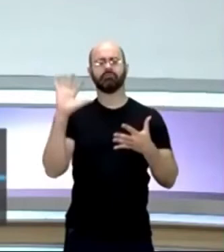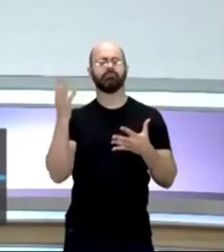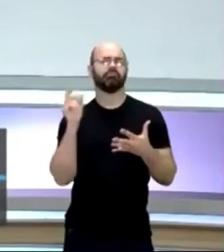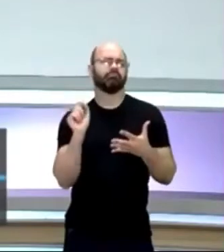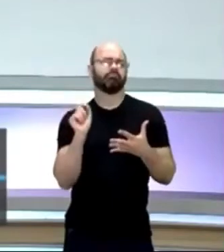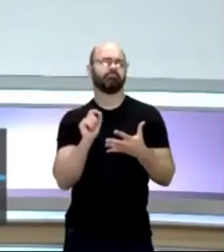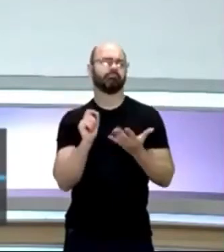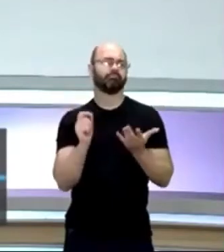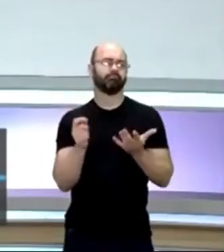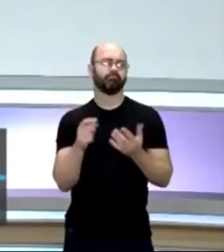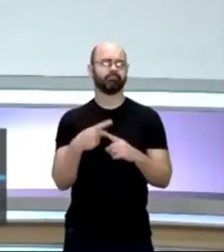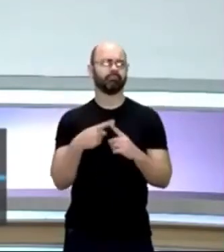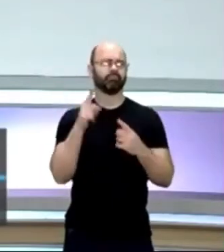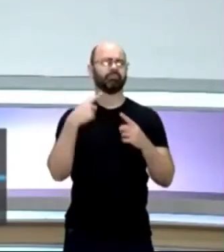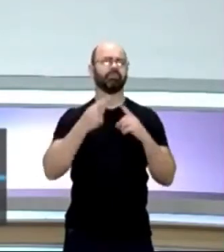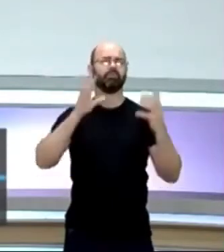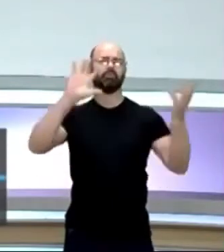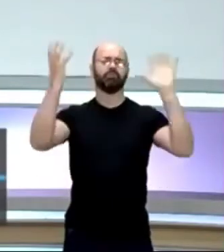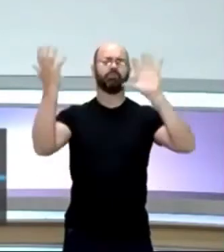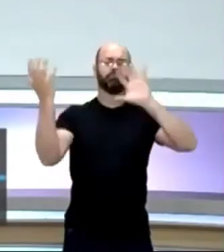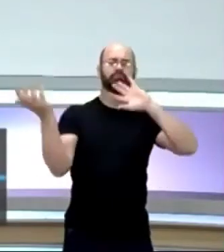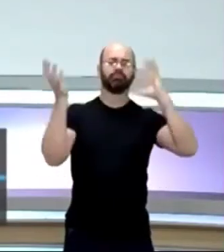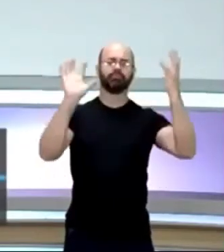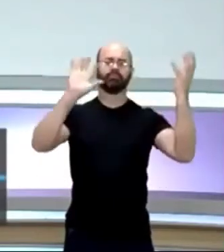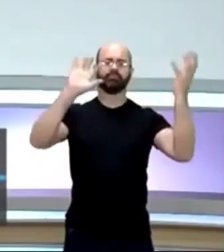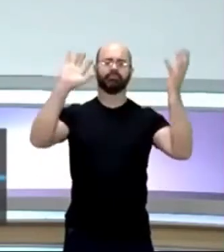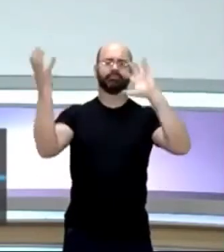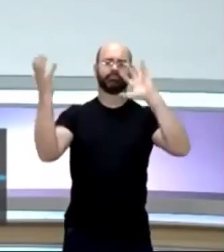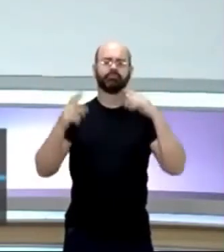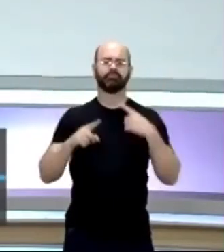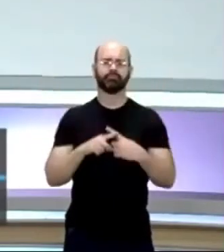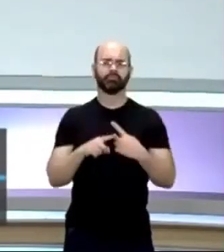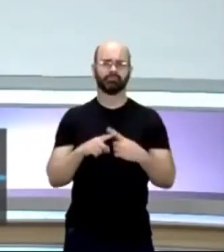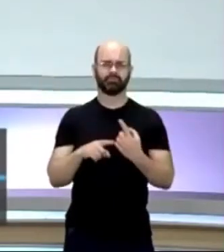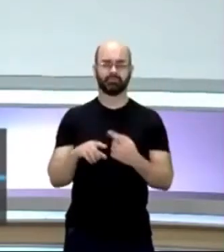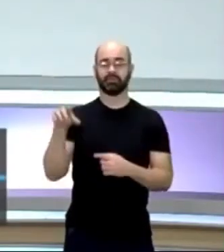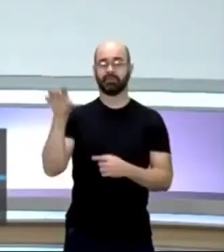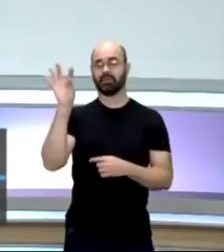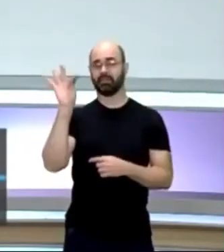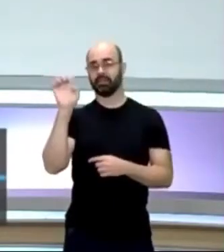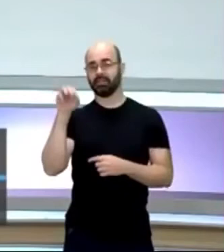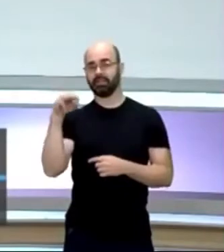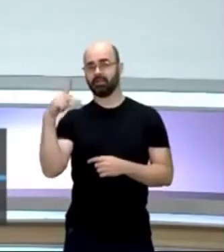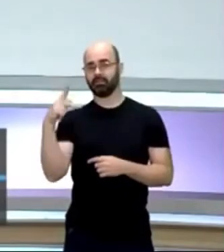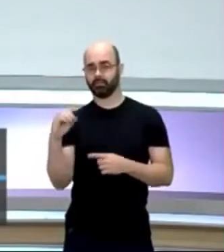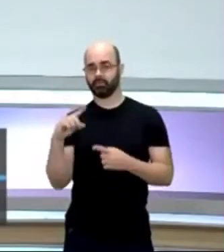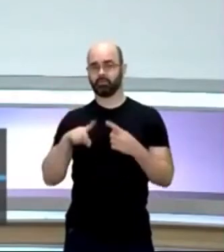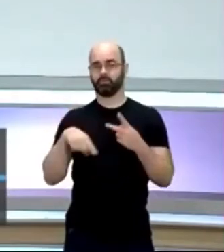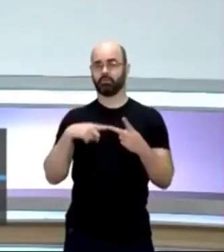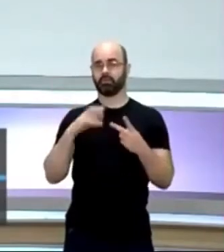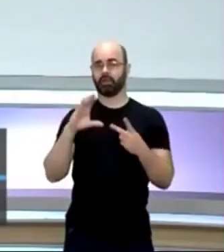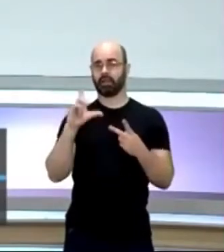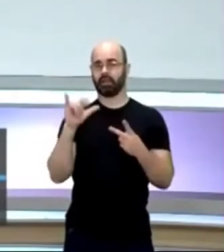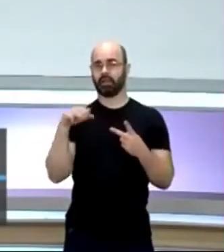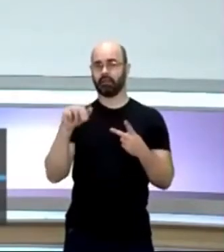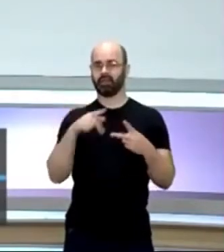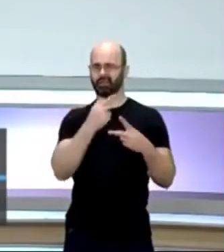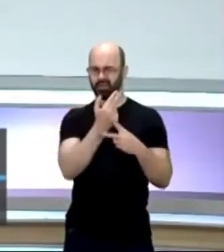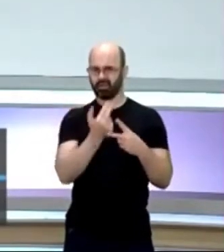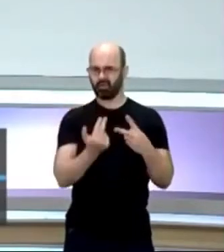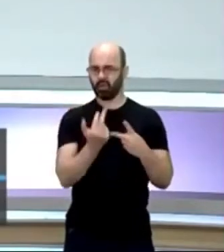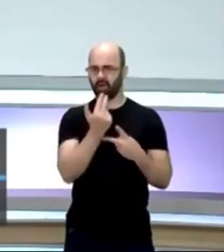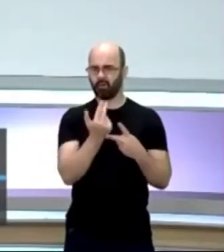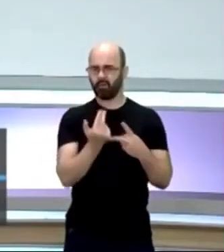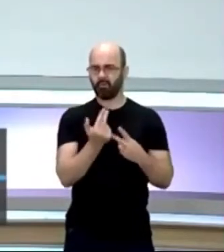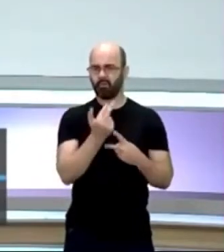climatologia, né, por que muda-se o tempo? O tempo é o mesmo que clima? Então todas essas nuances que aparecem aí